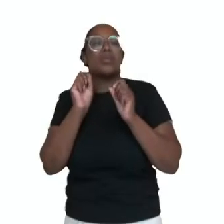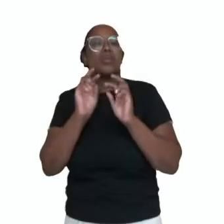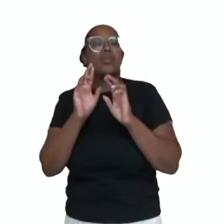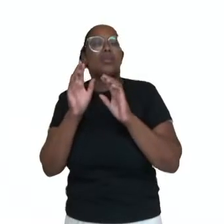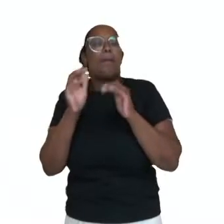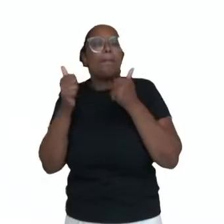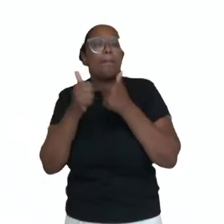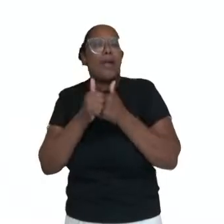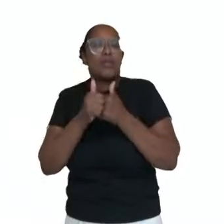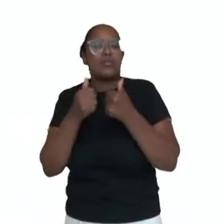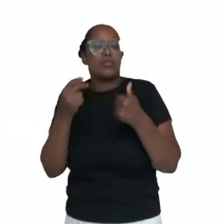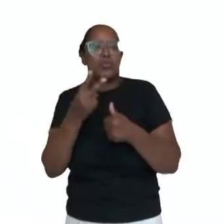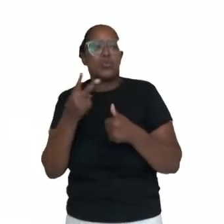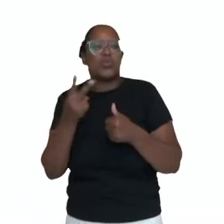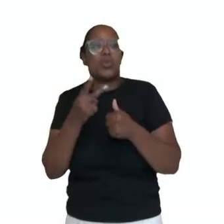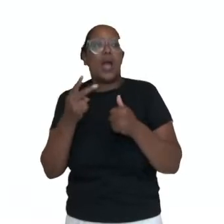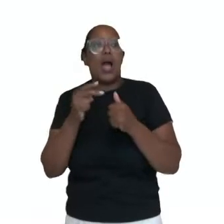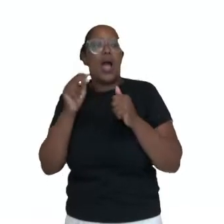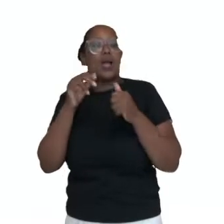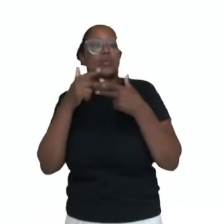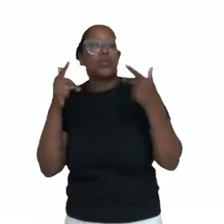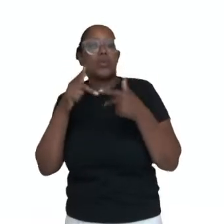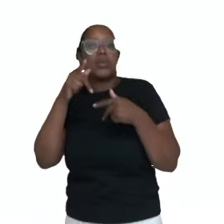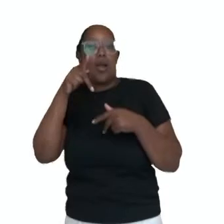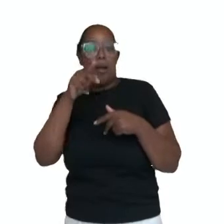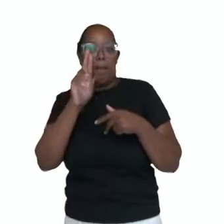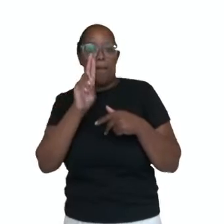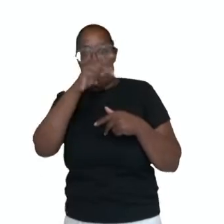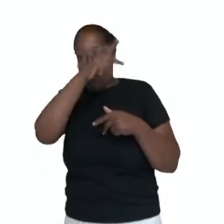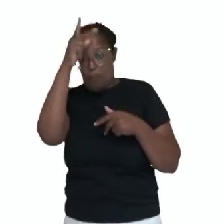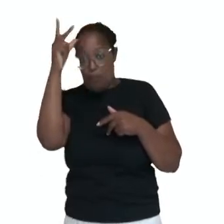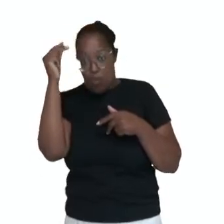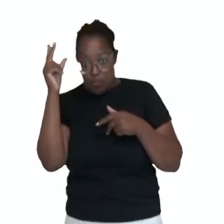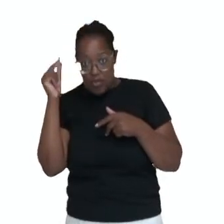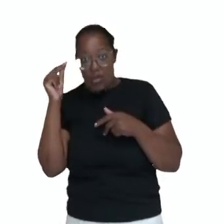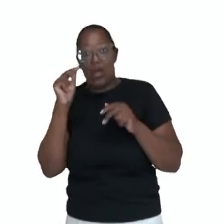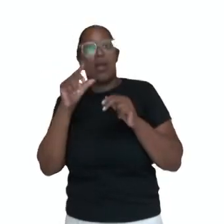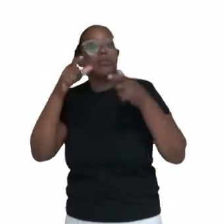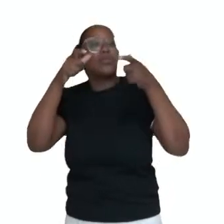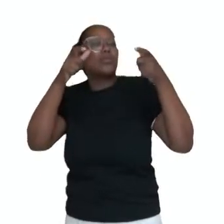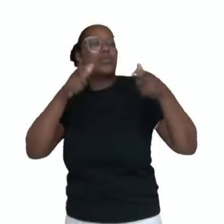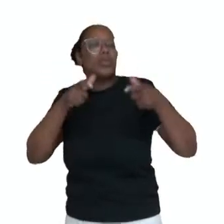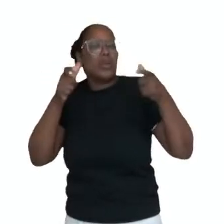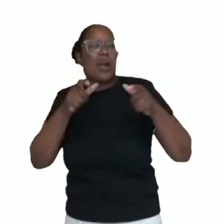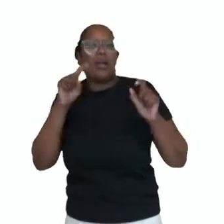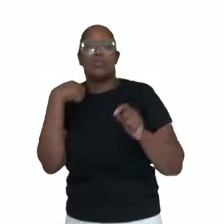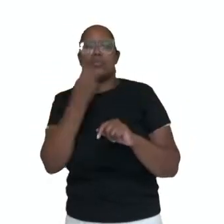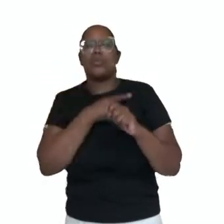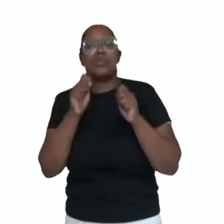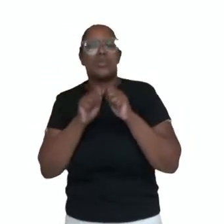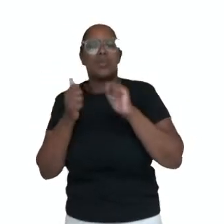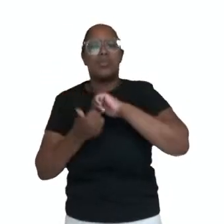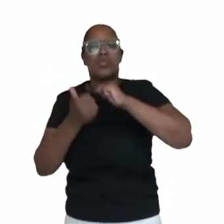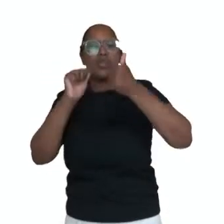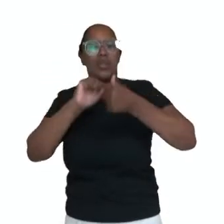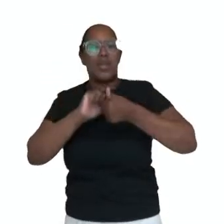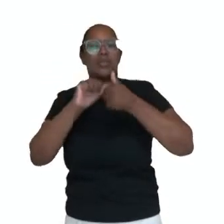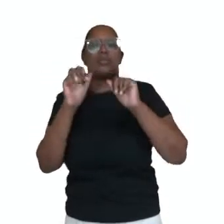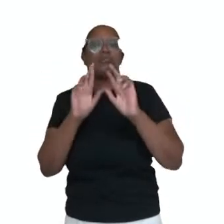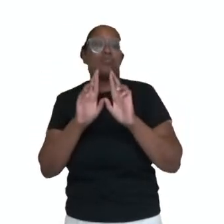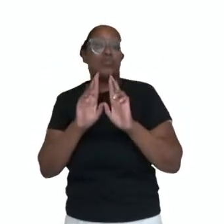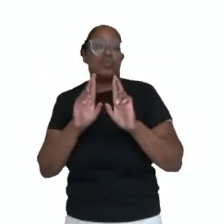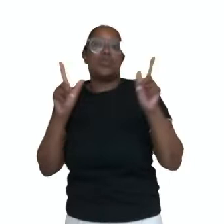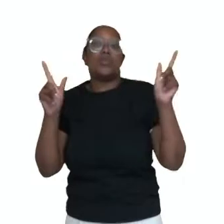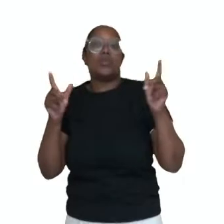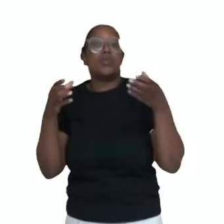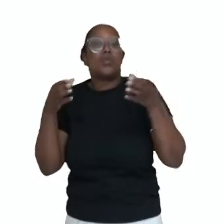uso comum e posse de todos. Nestes locais, desenvolvemos atividades coletivas, como o convívio de diversos